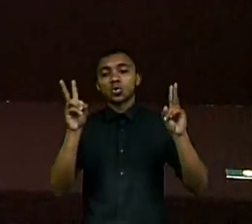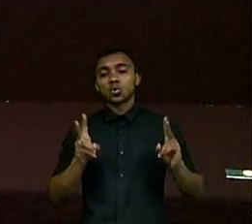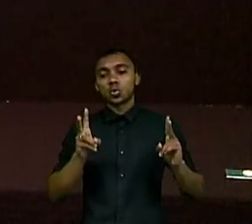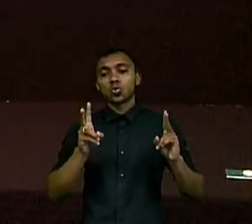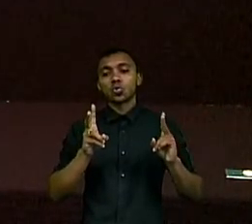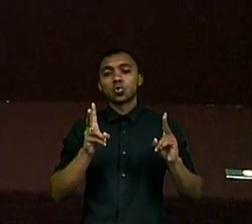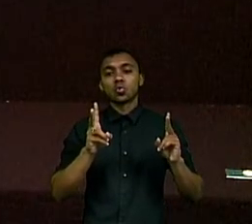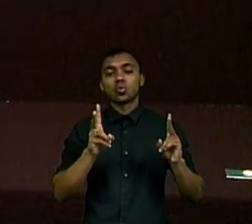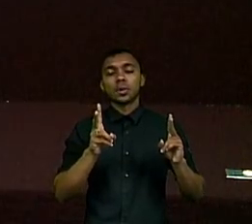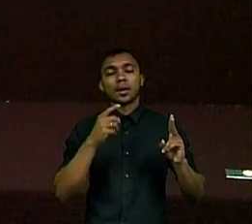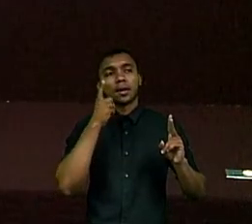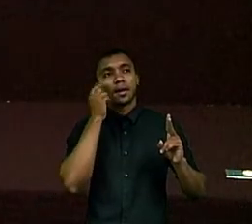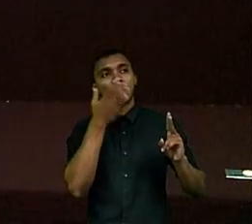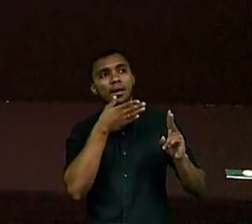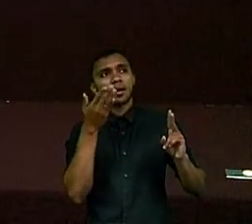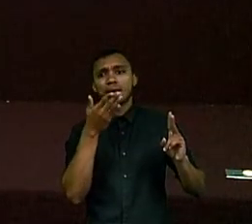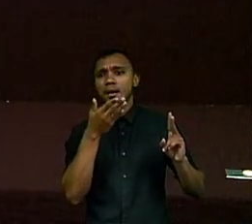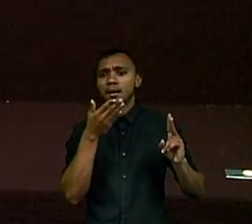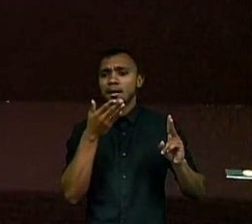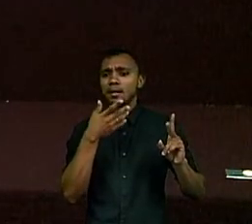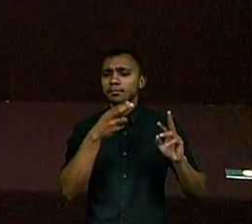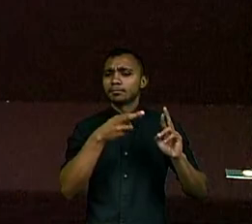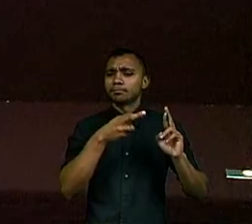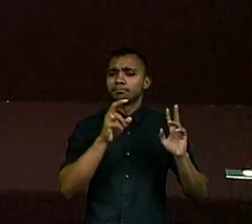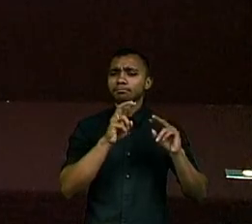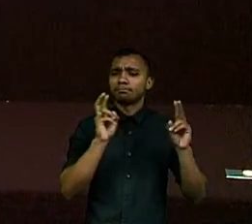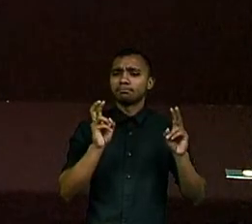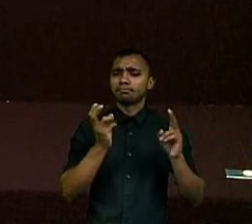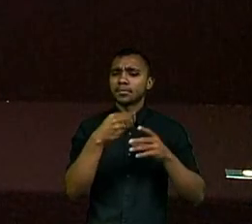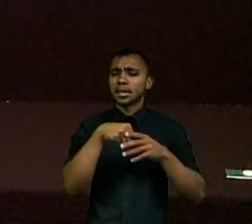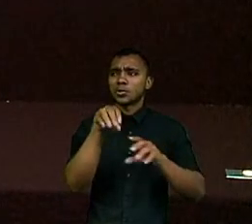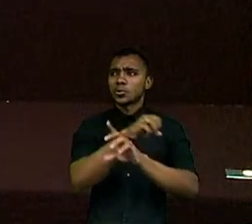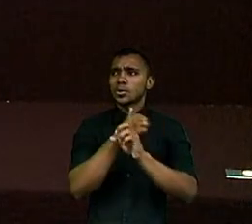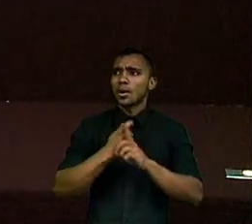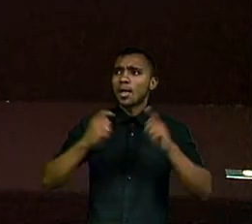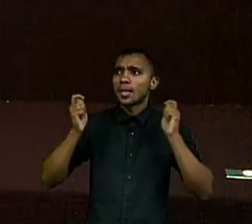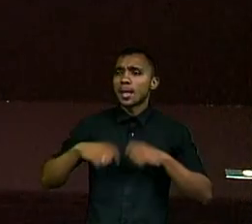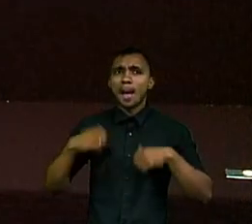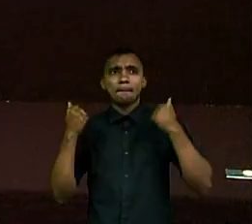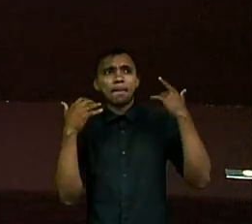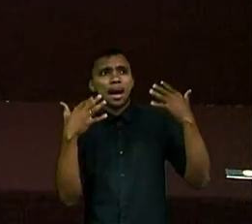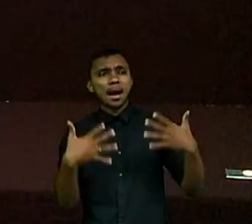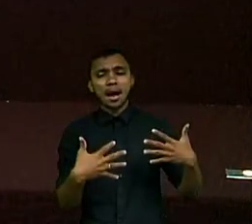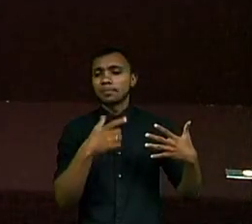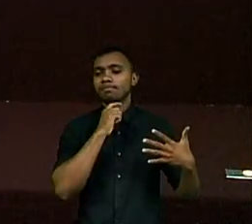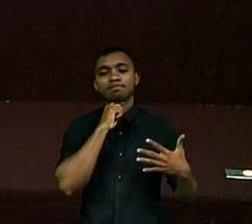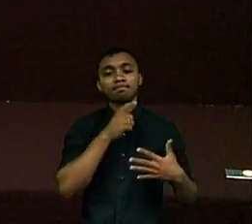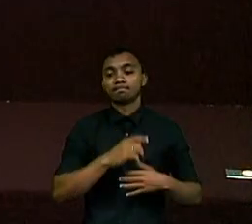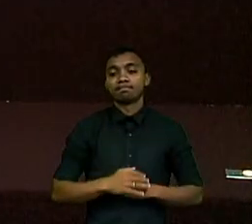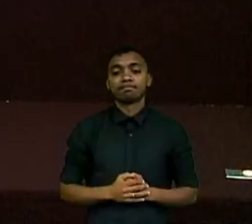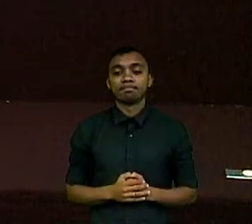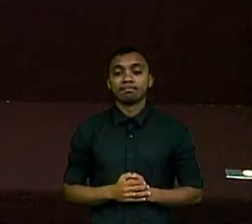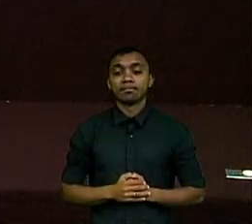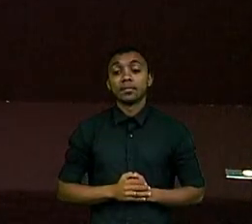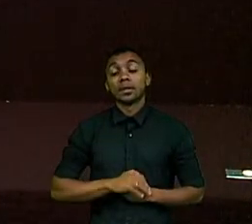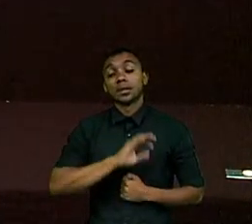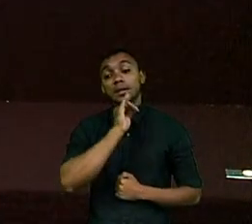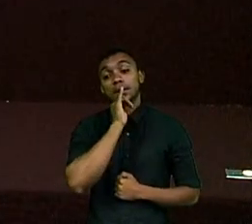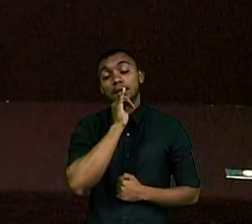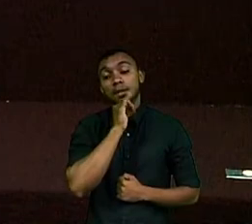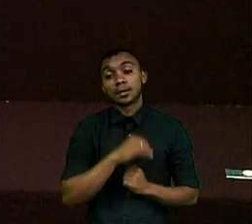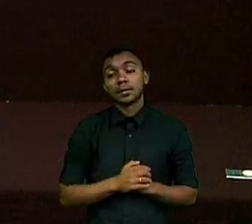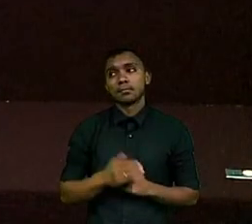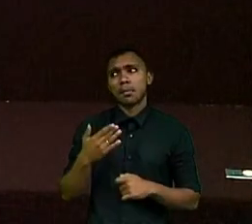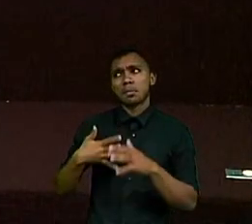são mais suficientes para explicar a vida em sociedade a por exemplo na idade